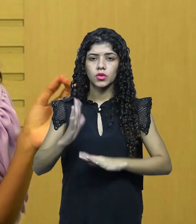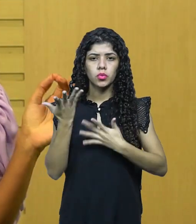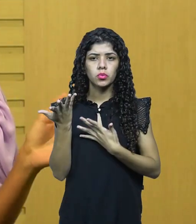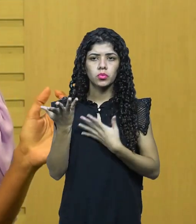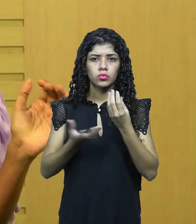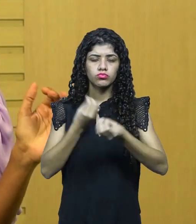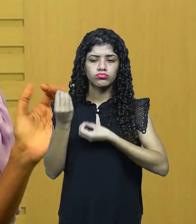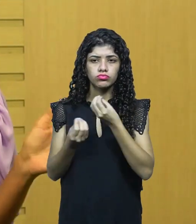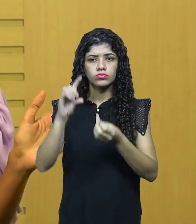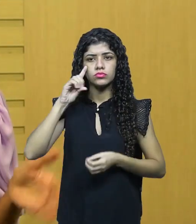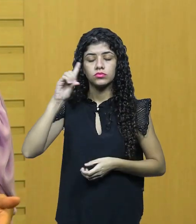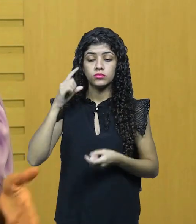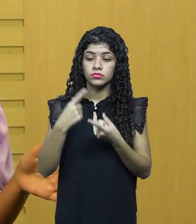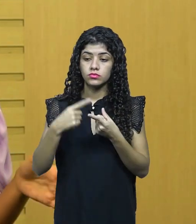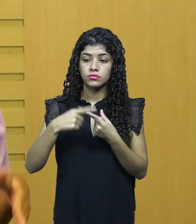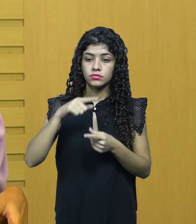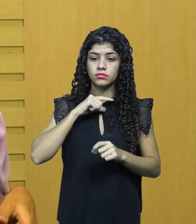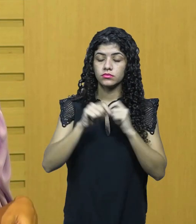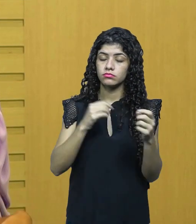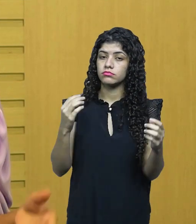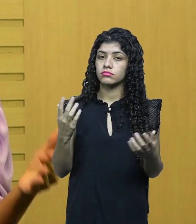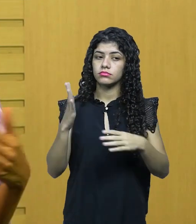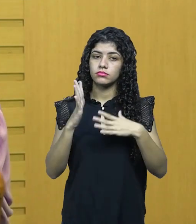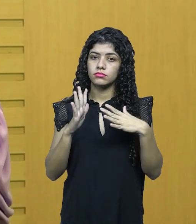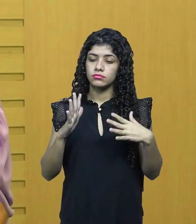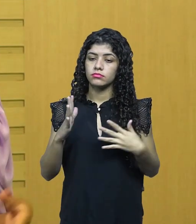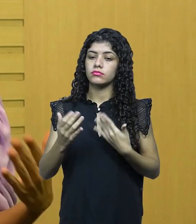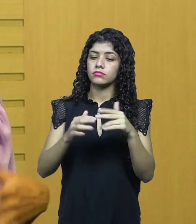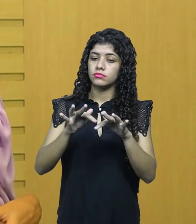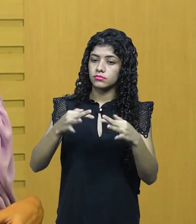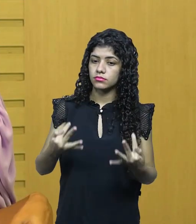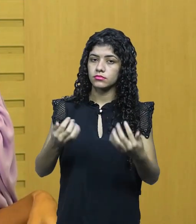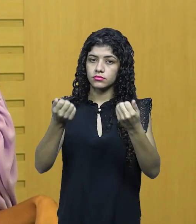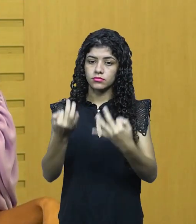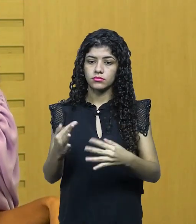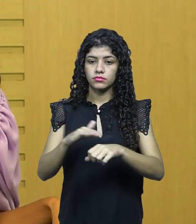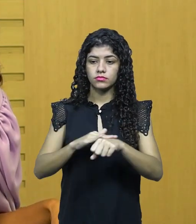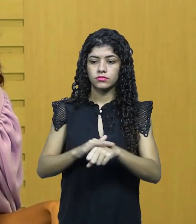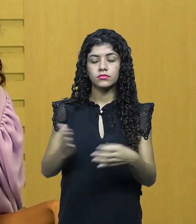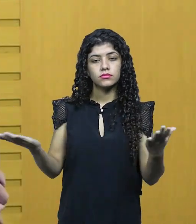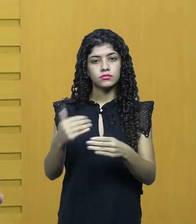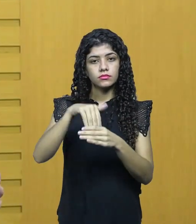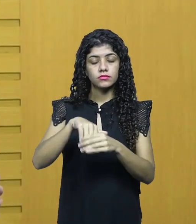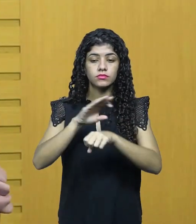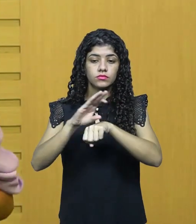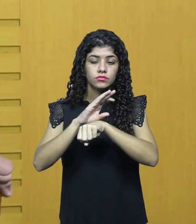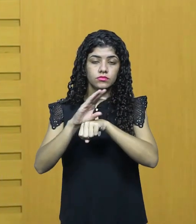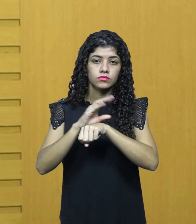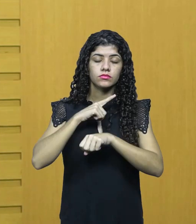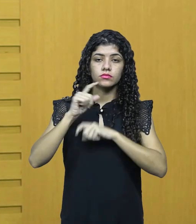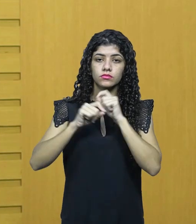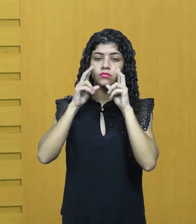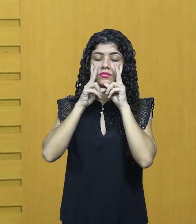critério de como isso aconteceria no dia a dia, porque isso vai dar mais naturalidade para os diálogos de vocês. Pessoal, entenda